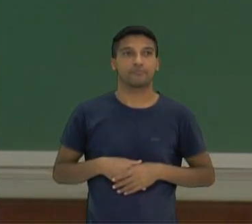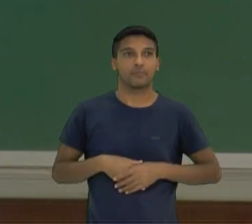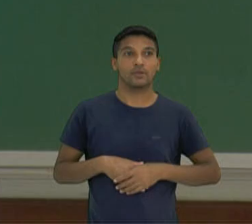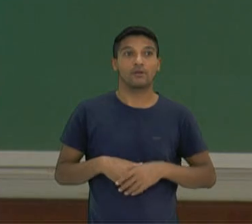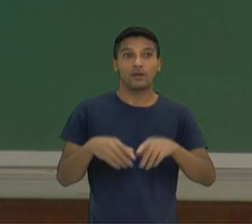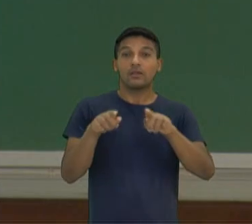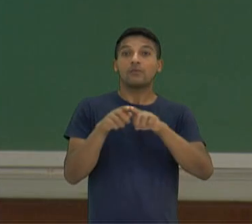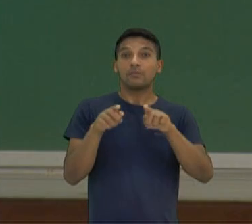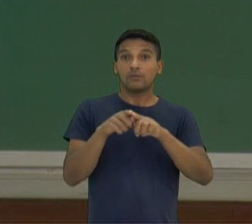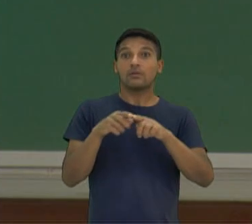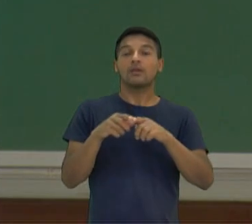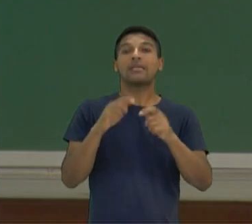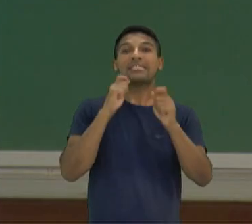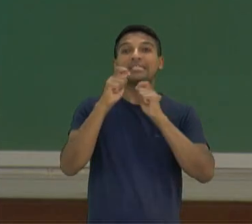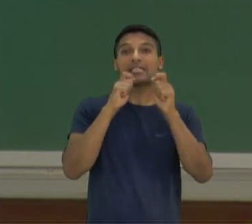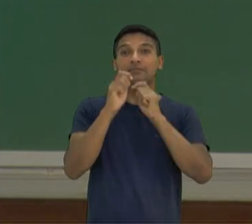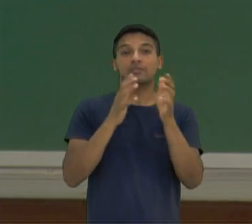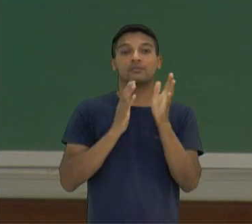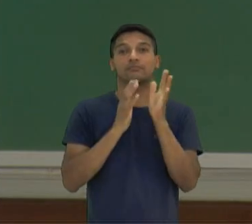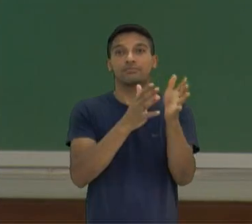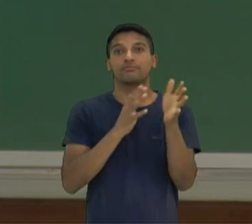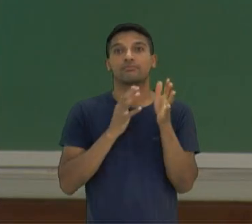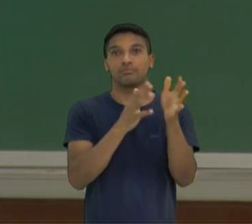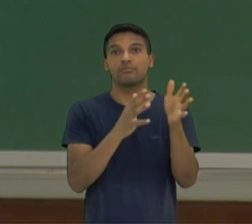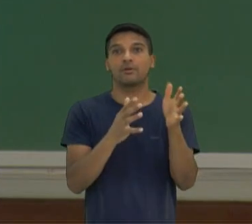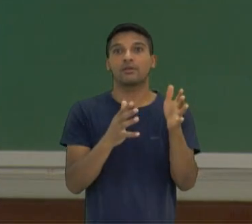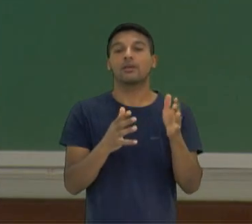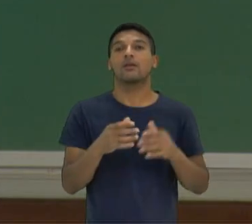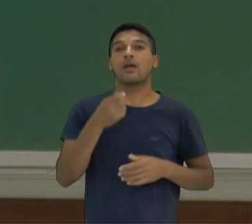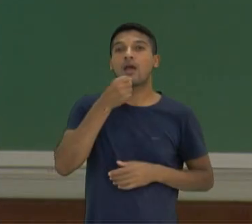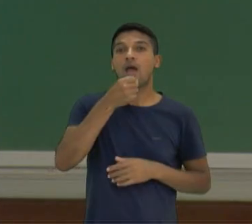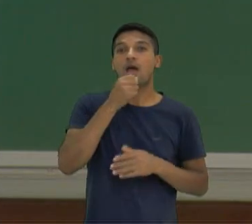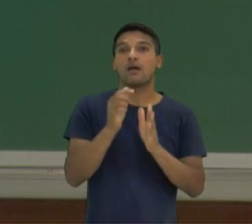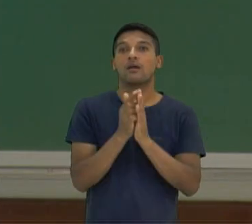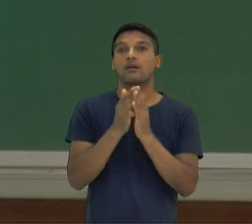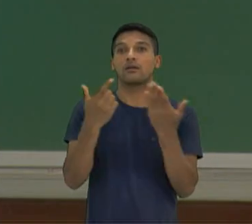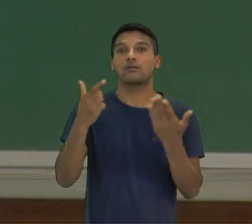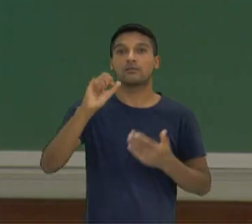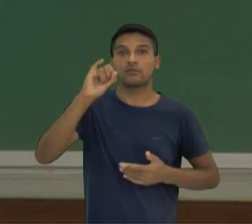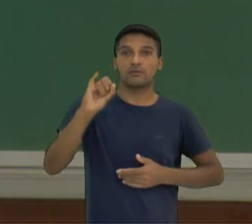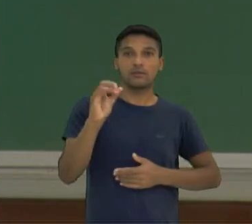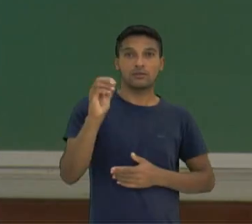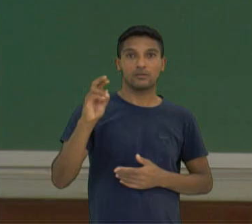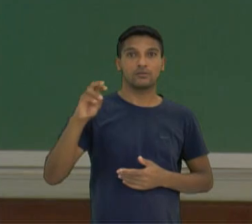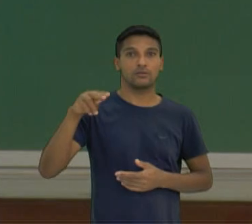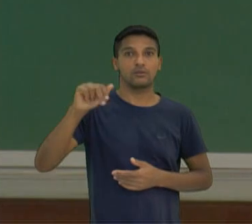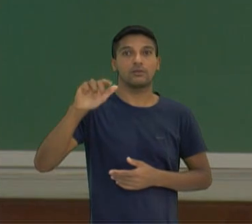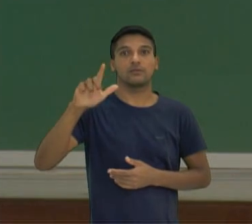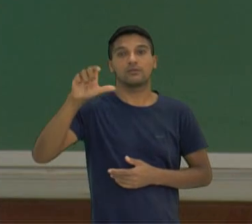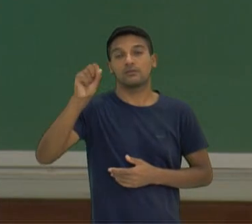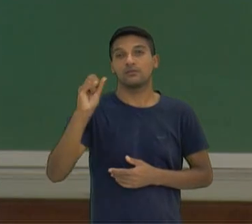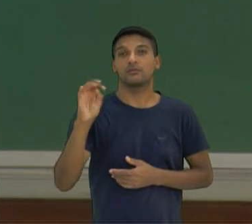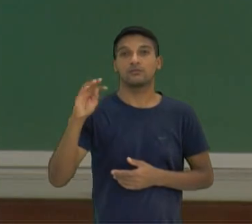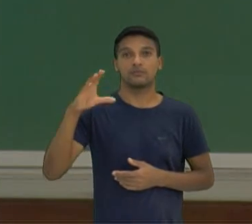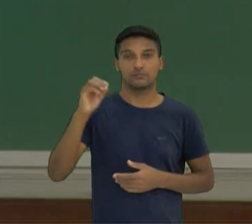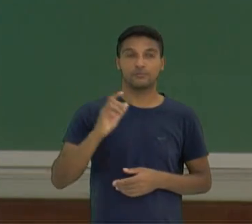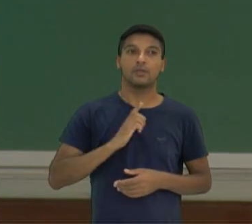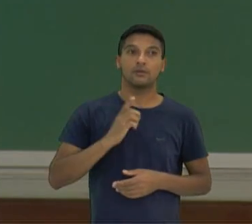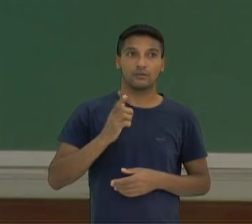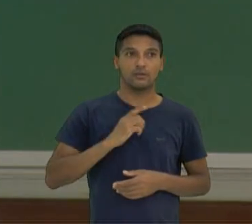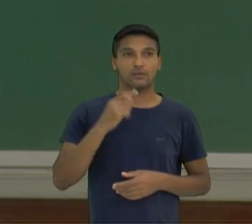isso mesmo, é algo fixo. Nós temos título, normalmente um subtítulo, depende do jornalista,